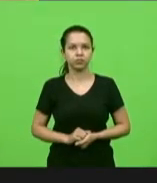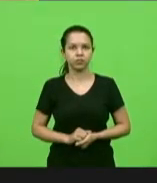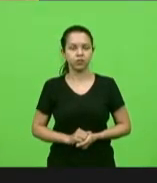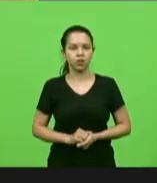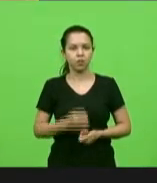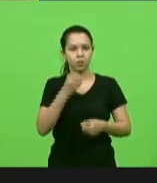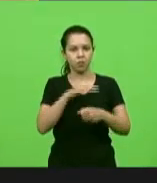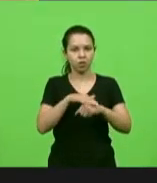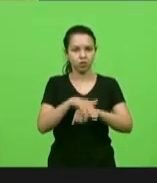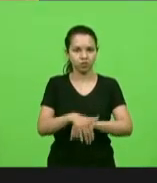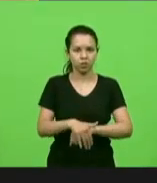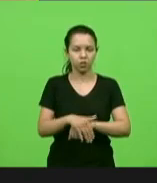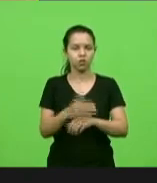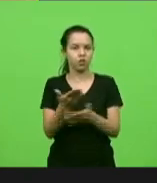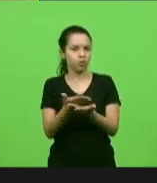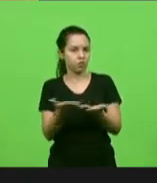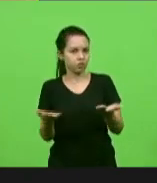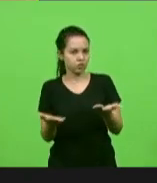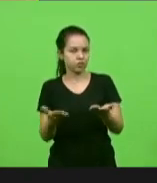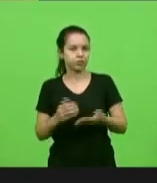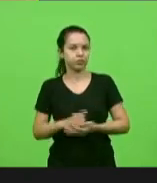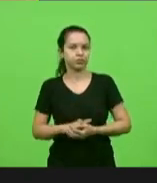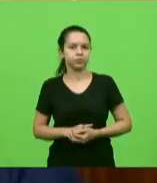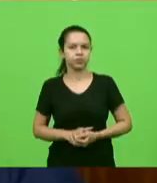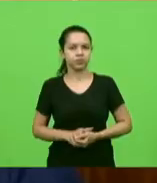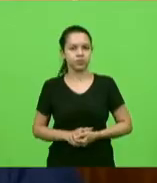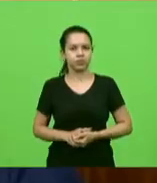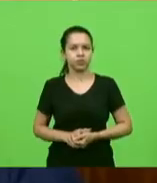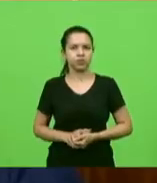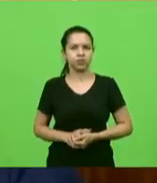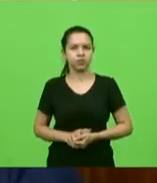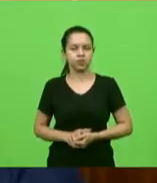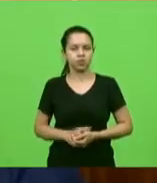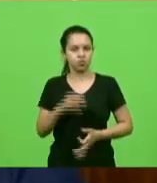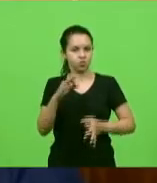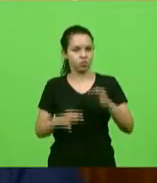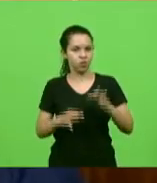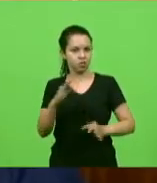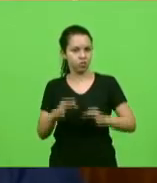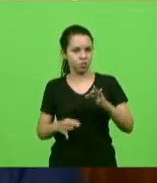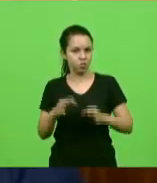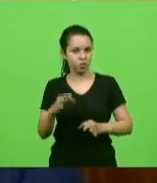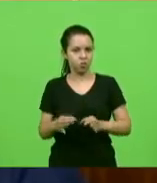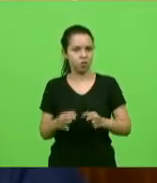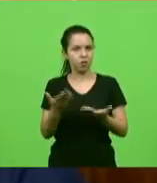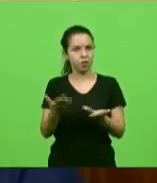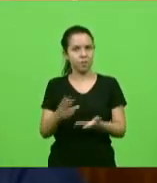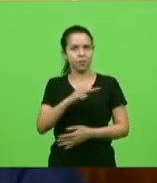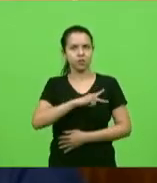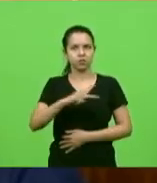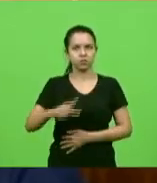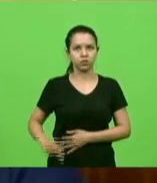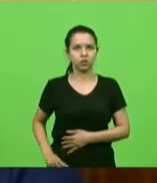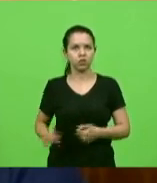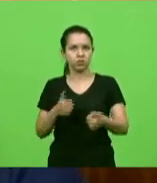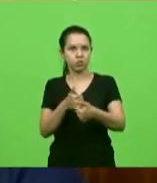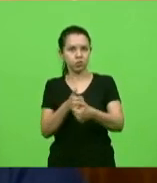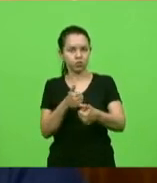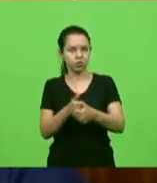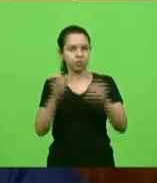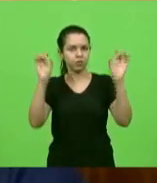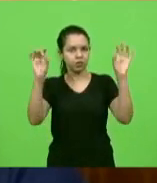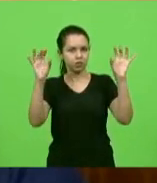Muito boa noite, senhores e senhoras julgadores. Excelentíssimo senhor presidente do Tribunal Especial